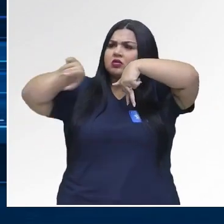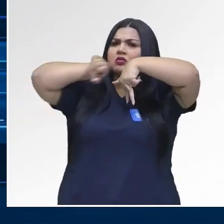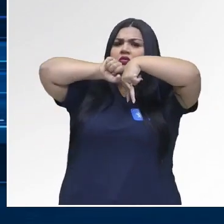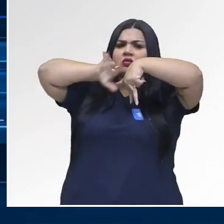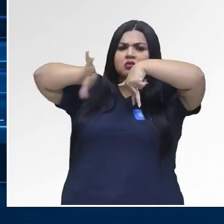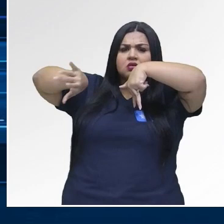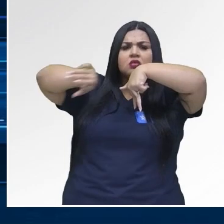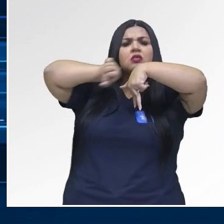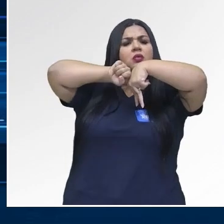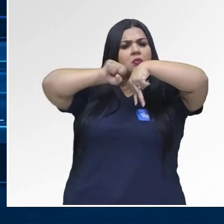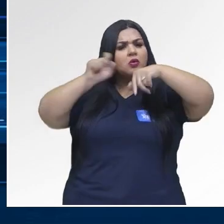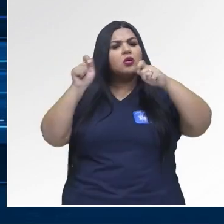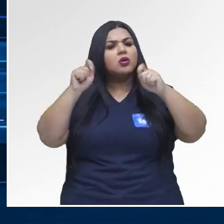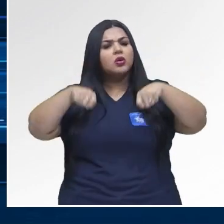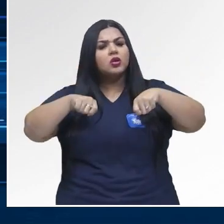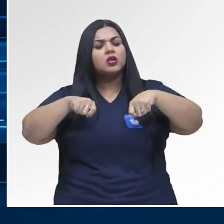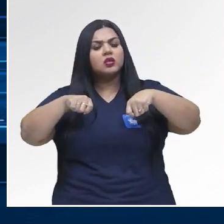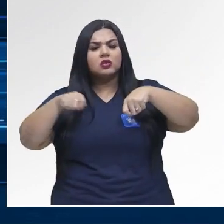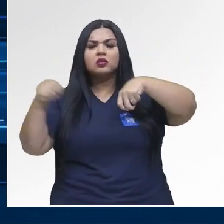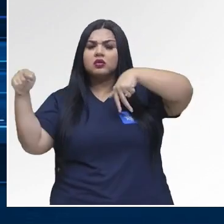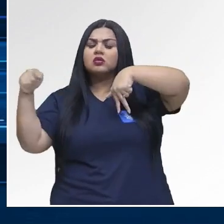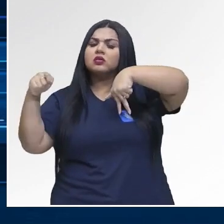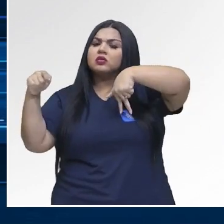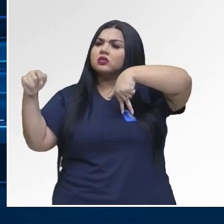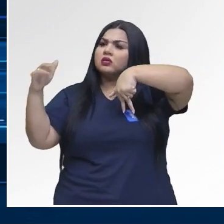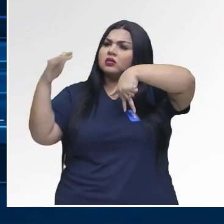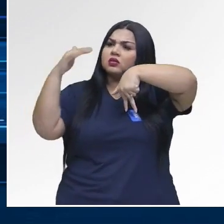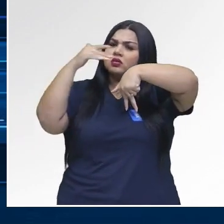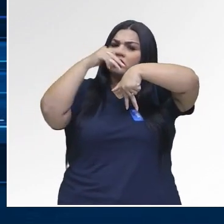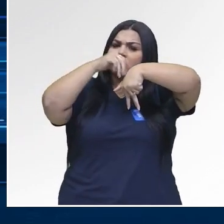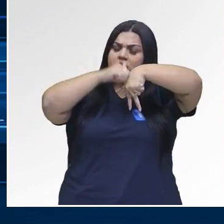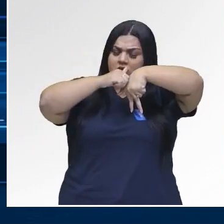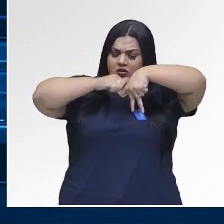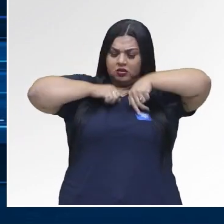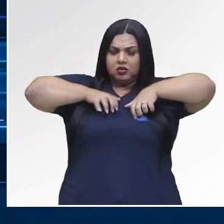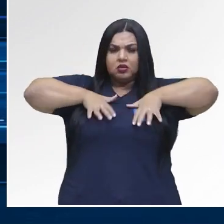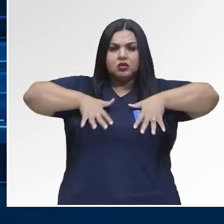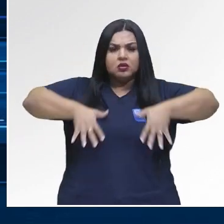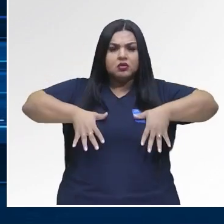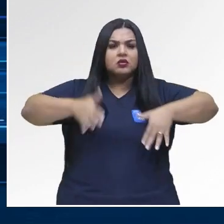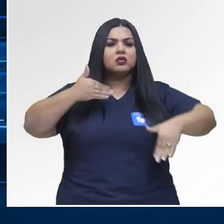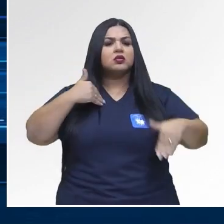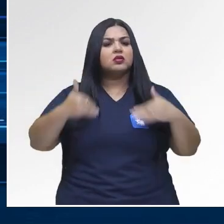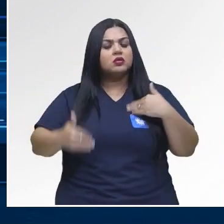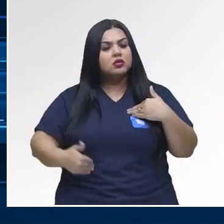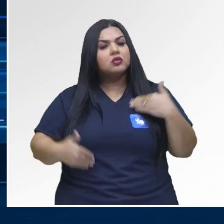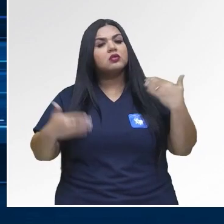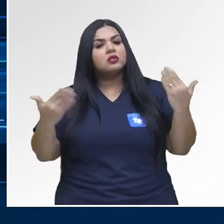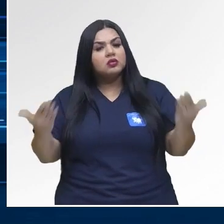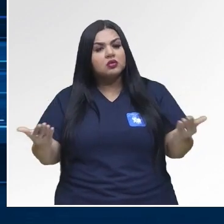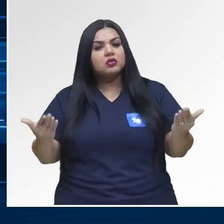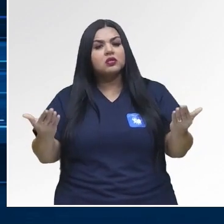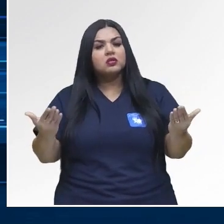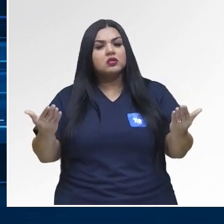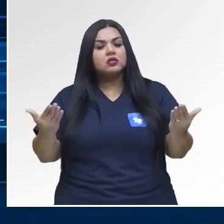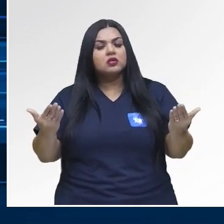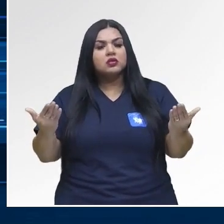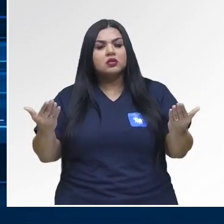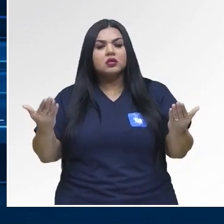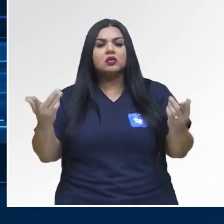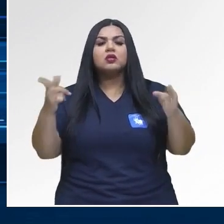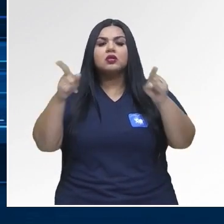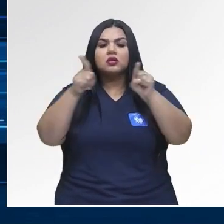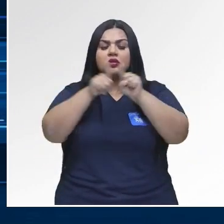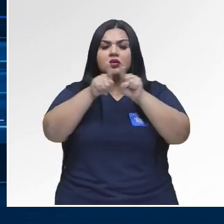isso pode, na verdade, isso entra nos nossos pulmões e, consequentemente, no nosso corpo, né? Então, além disso, a gente está exposto